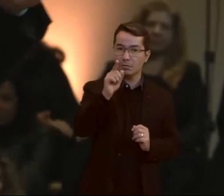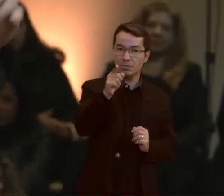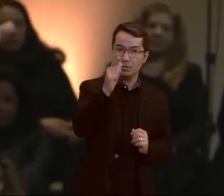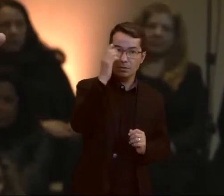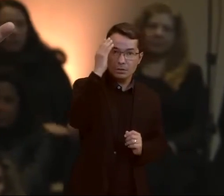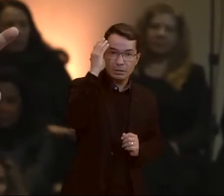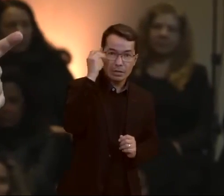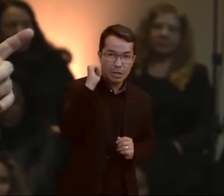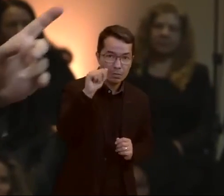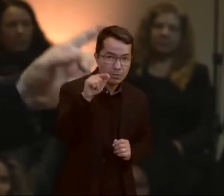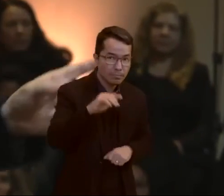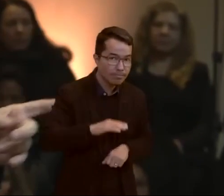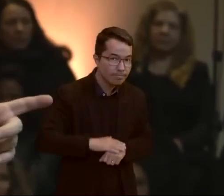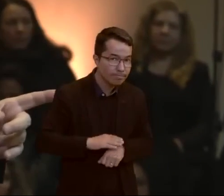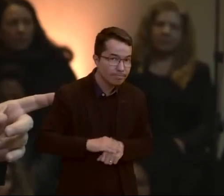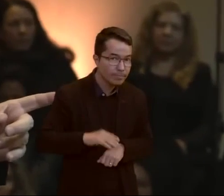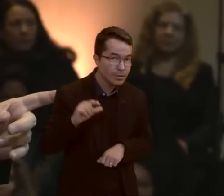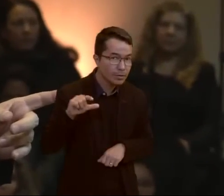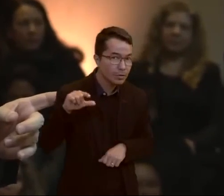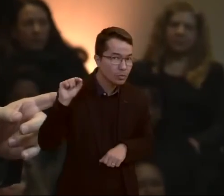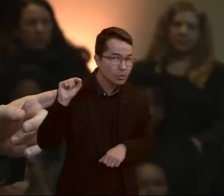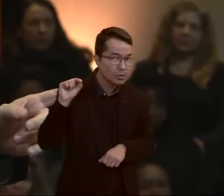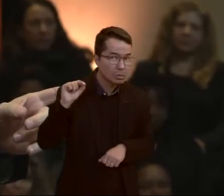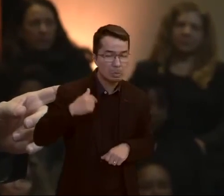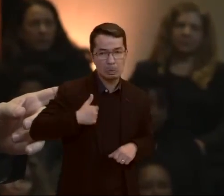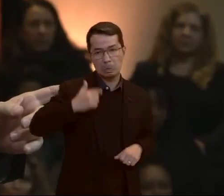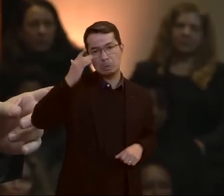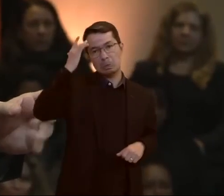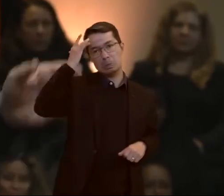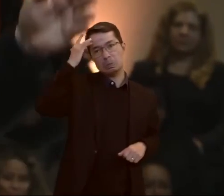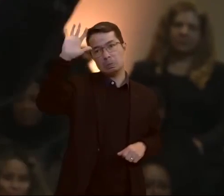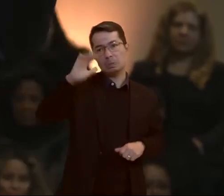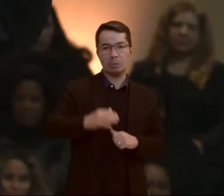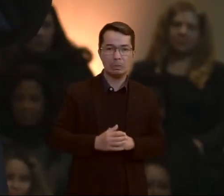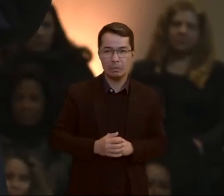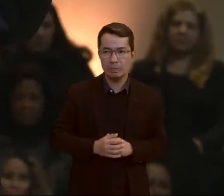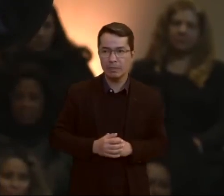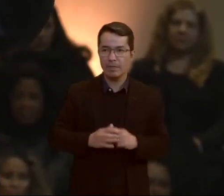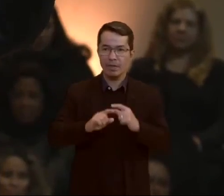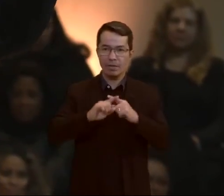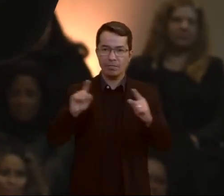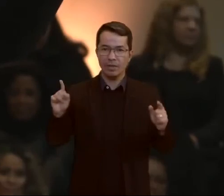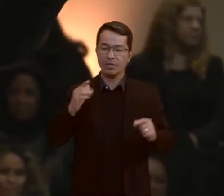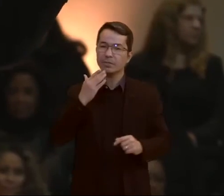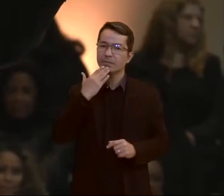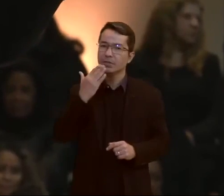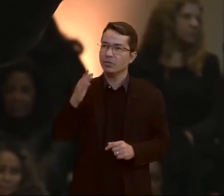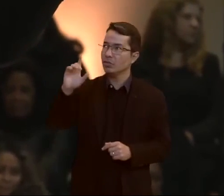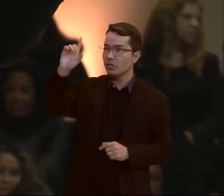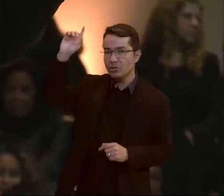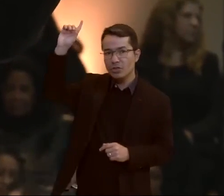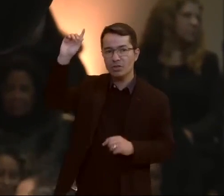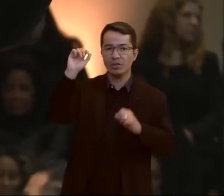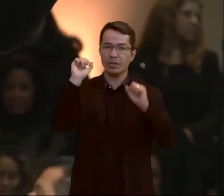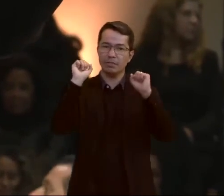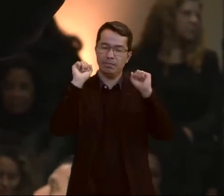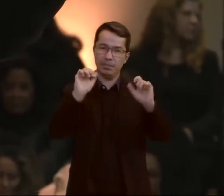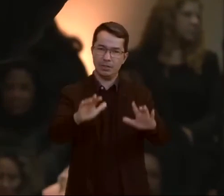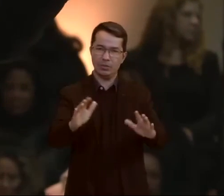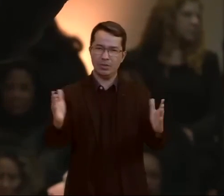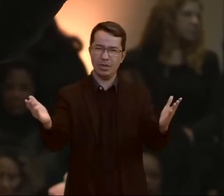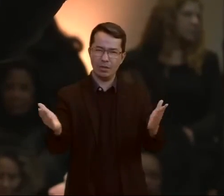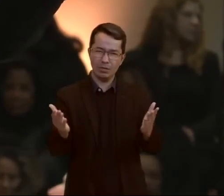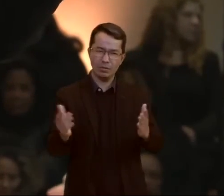sabe a decisão que você está tomando, eu não sei. E eu vou pedir que o Senhor o abençoe nessa decisão. Coloque